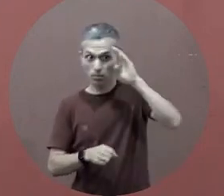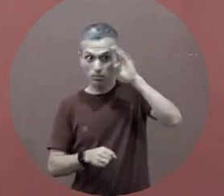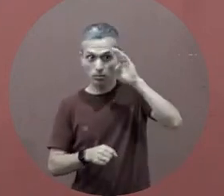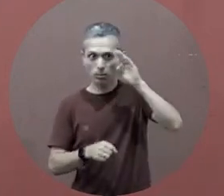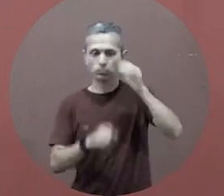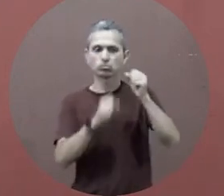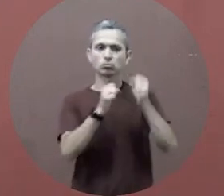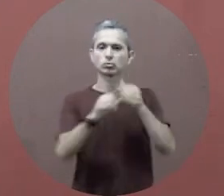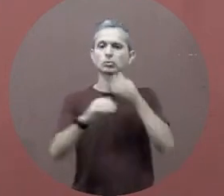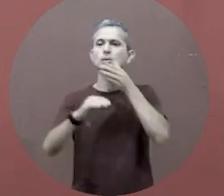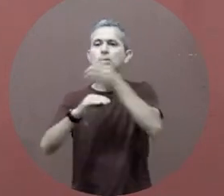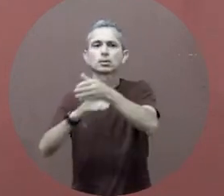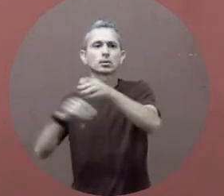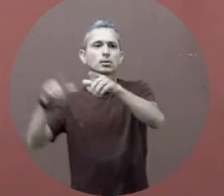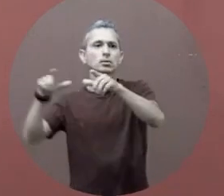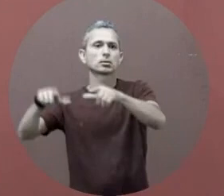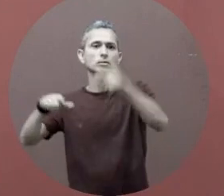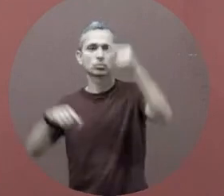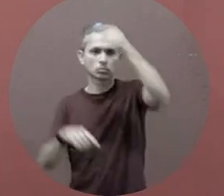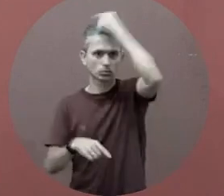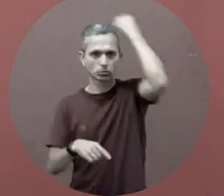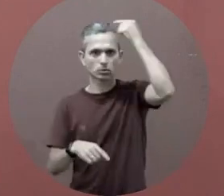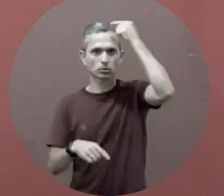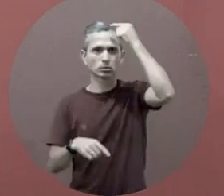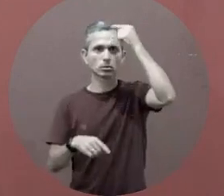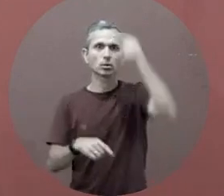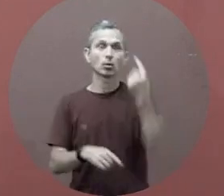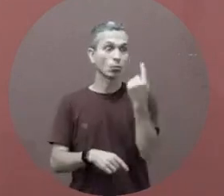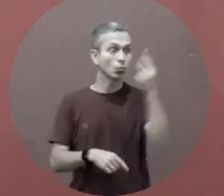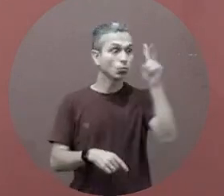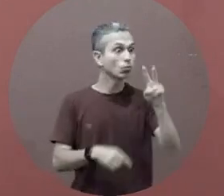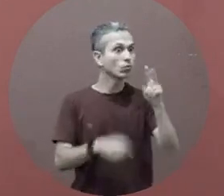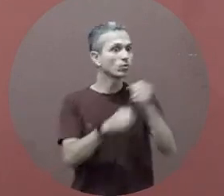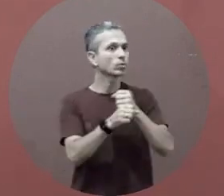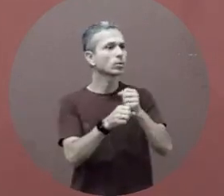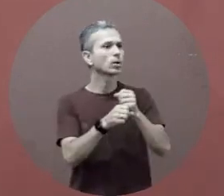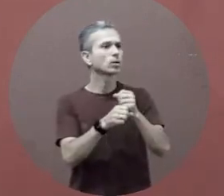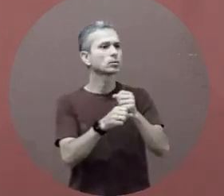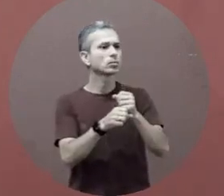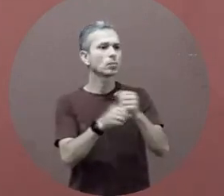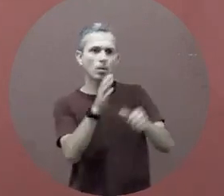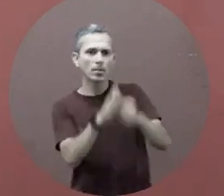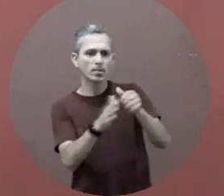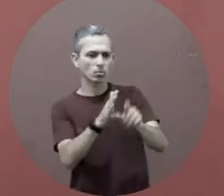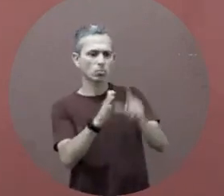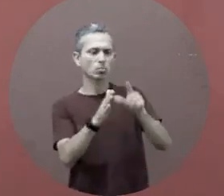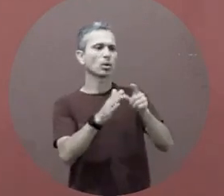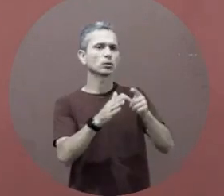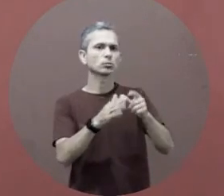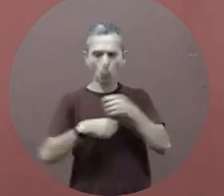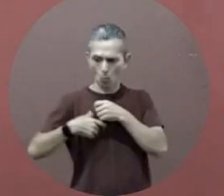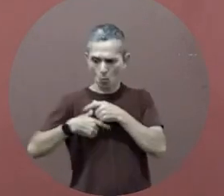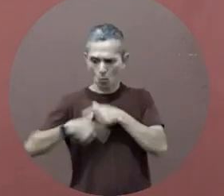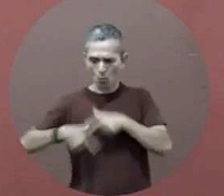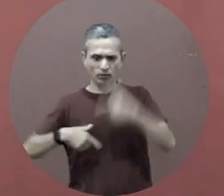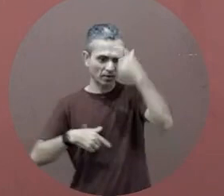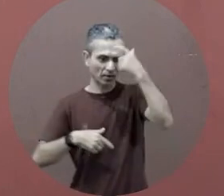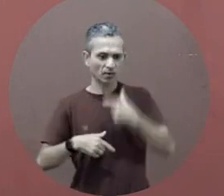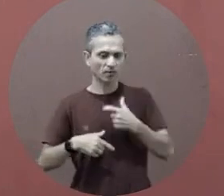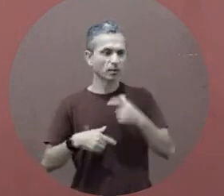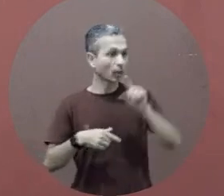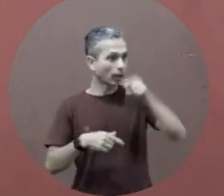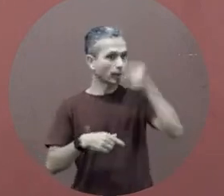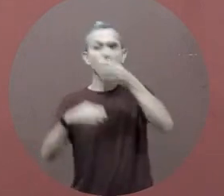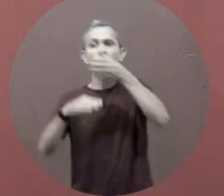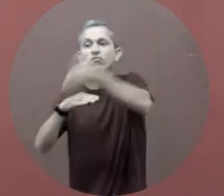por isso então, somente o sumo sacerdote, uma vez por ano, depois de ter feito uma purificação, é que ele podia acessar esse lugar. E